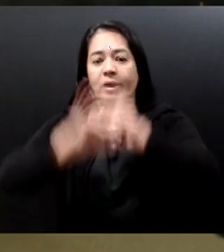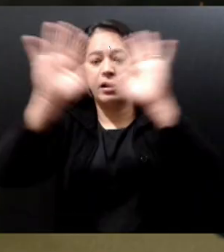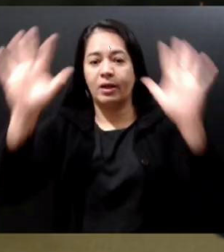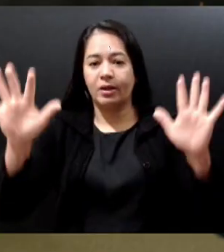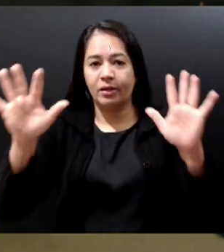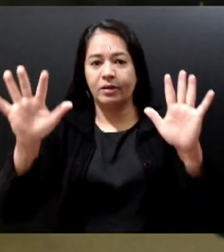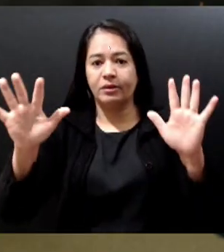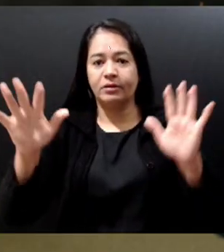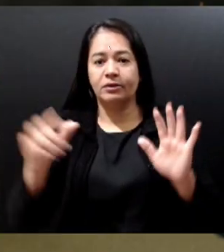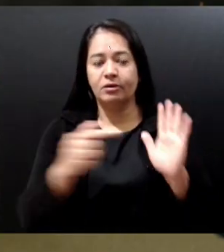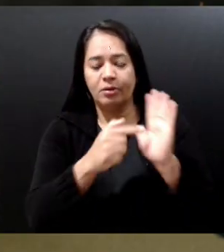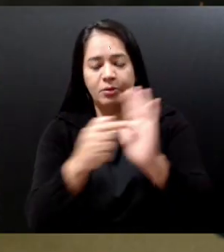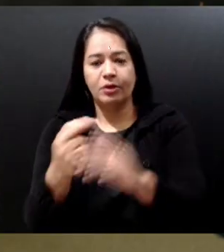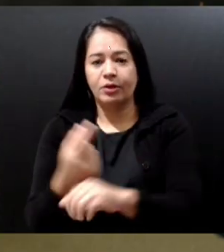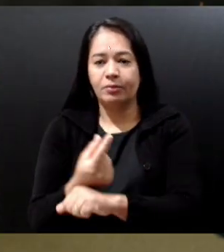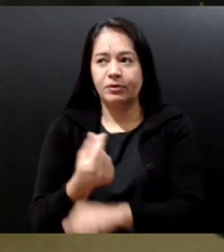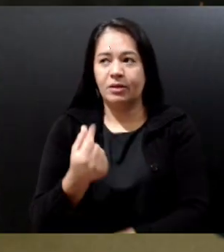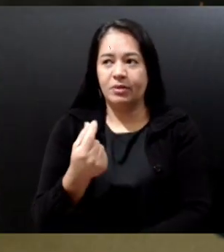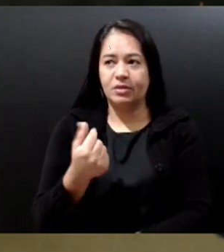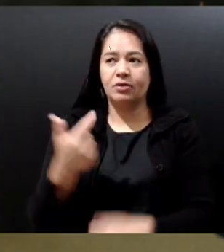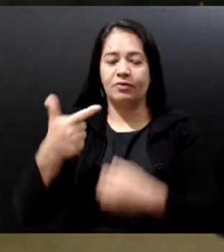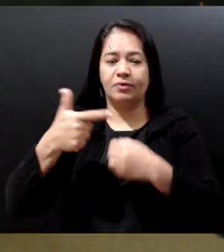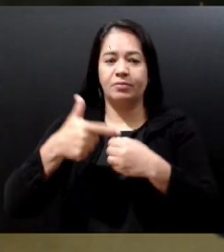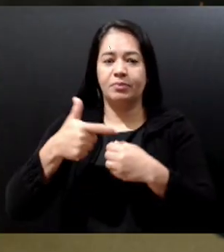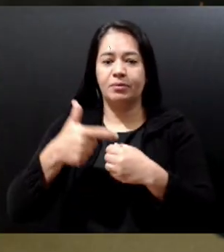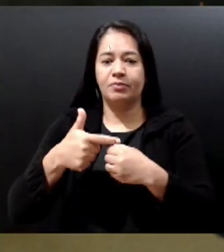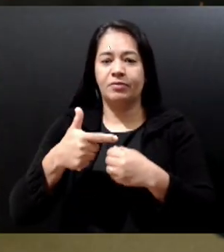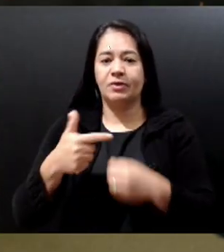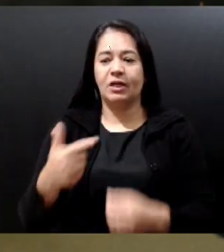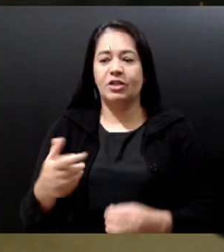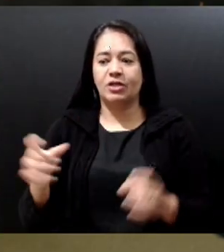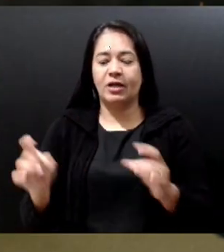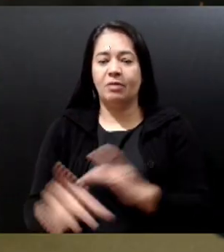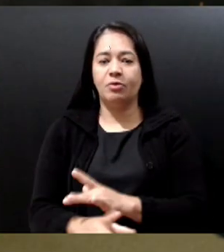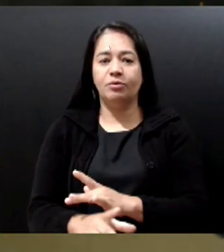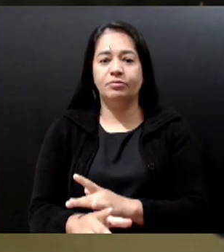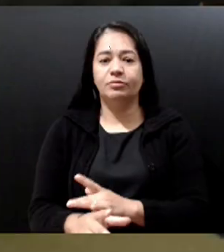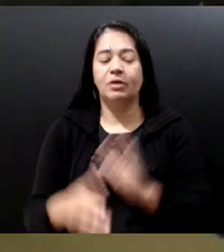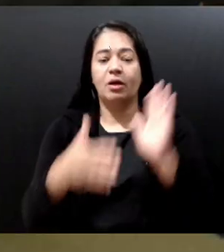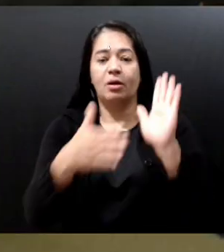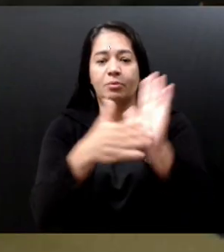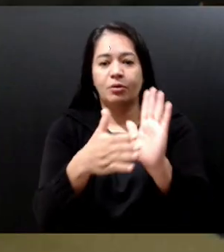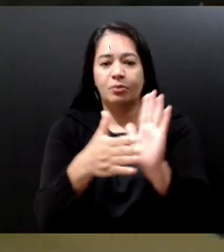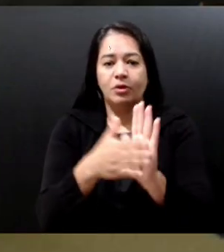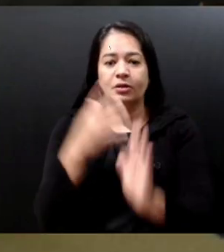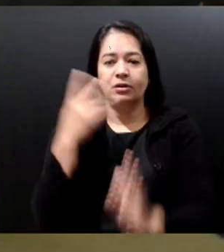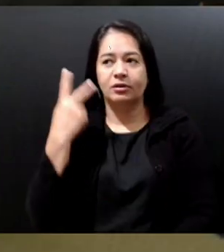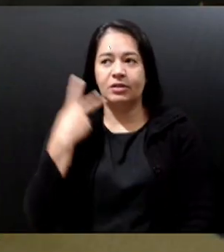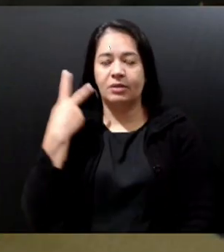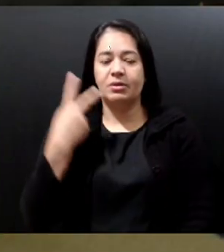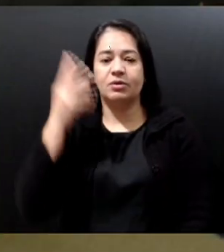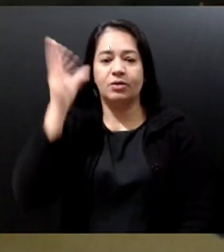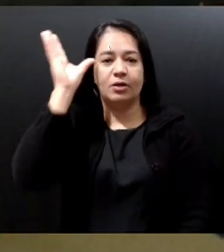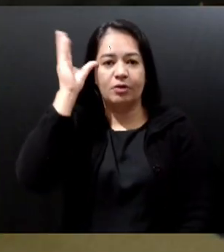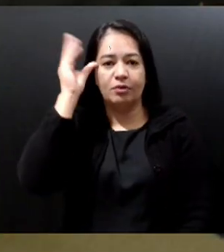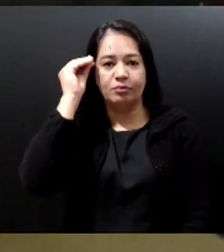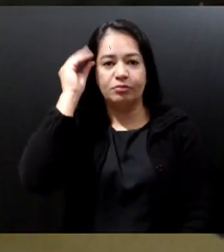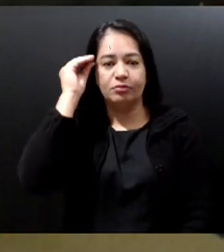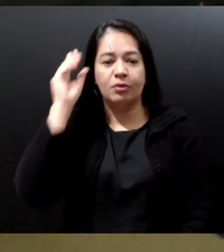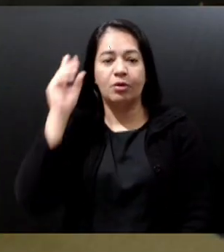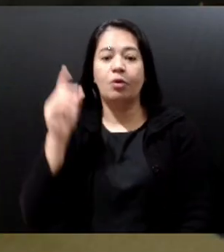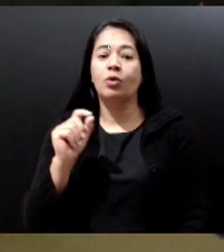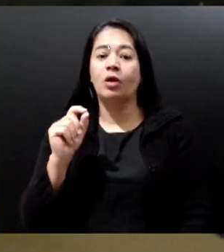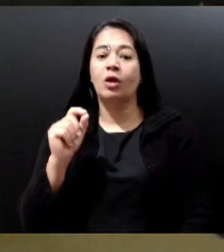preços dos combustíveis nos postos da cidade. A proposta do vereador Benê Lima proíbe que valores promocionais